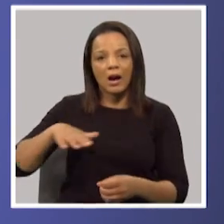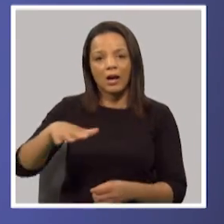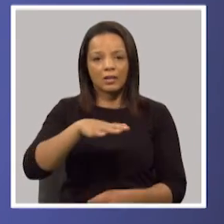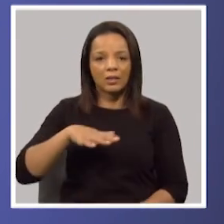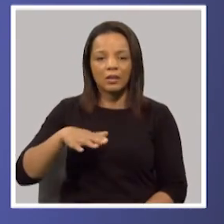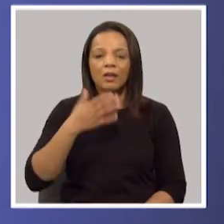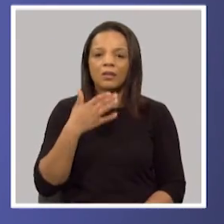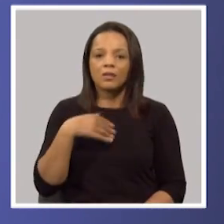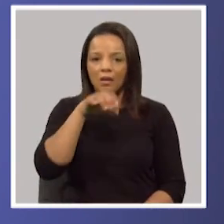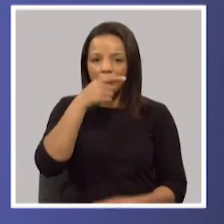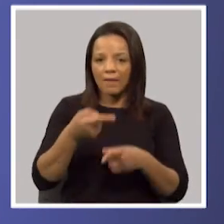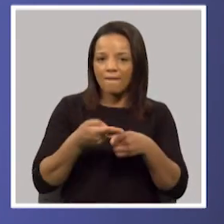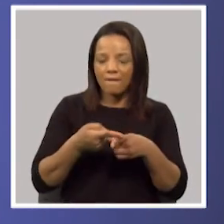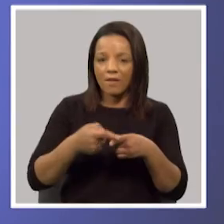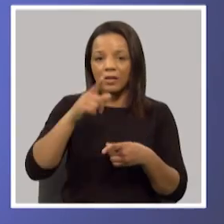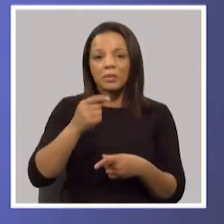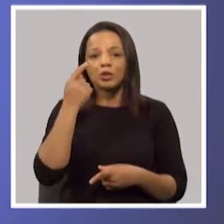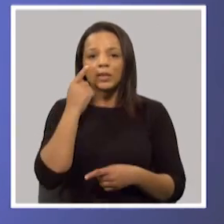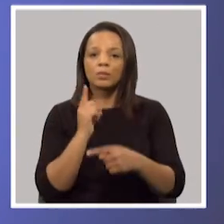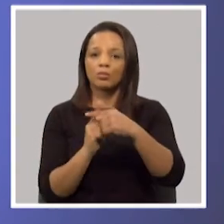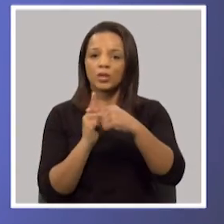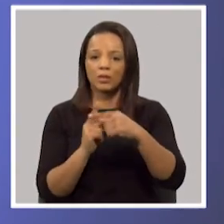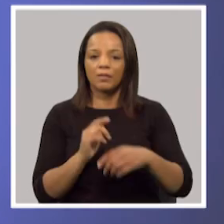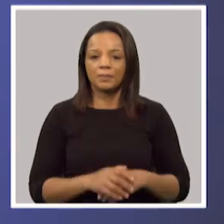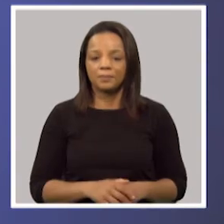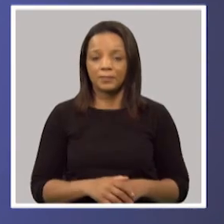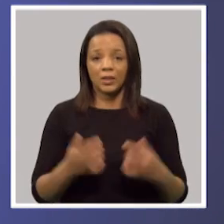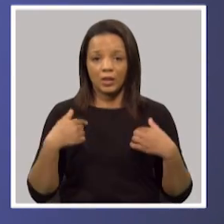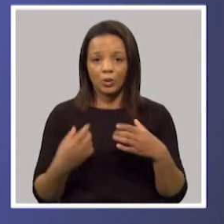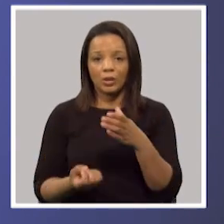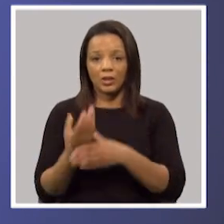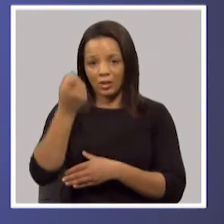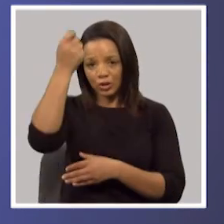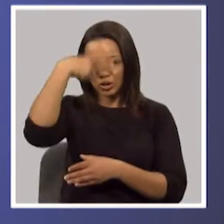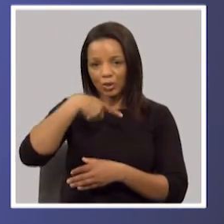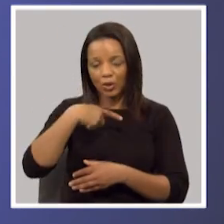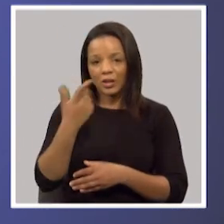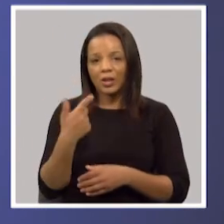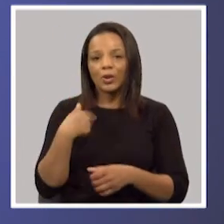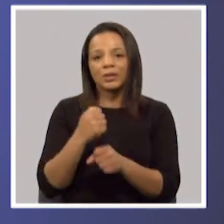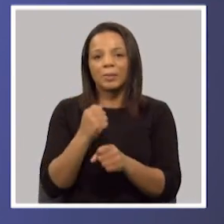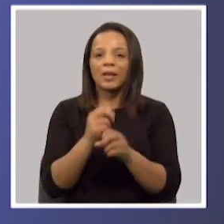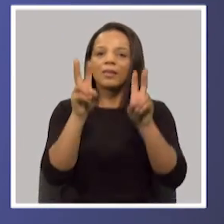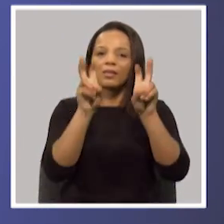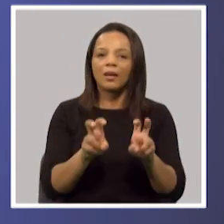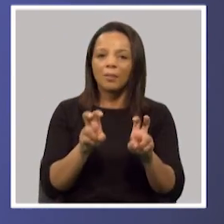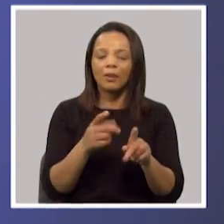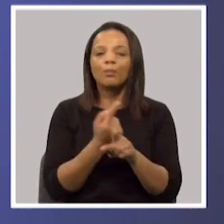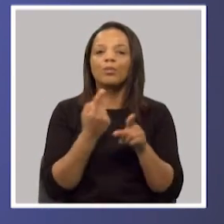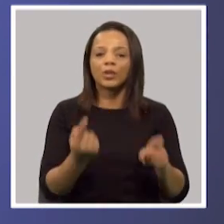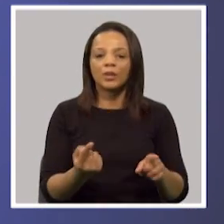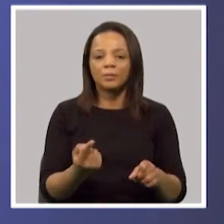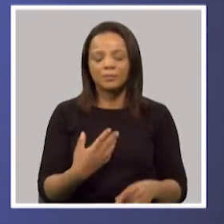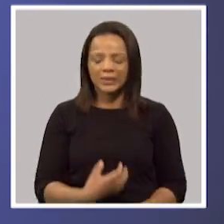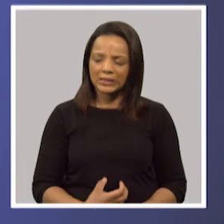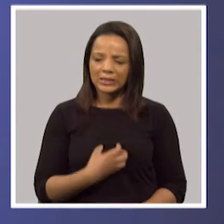que me fascina bastante e foi uma experiência muito positiva. Como fui eu a criar a história, se calhar trabalhei este tema